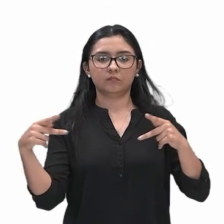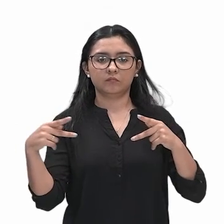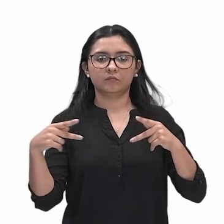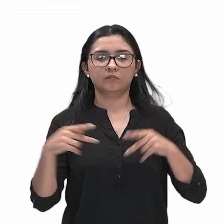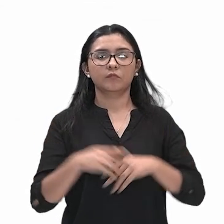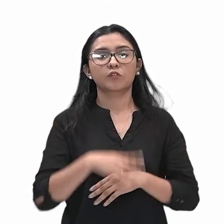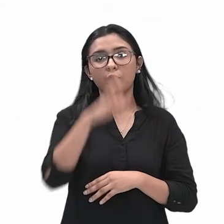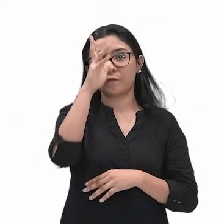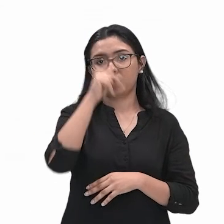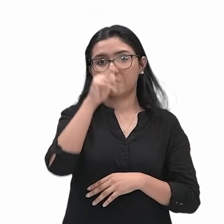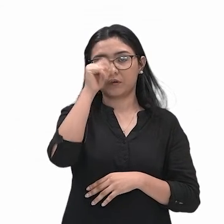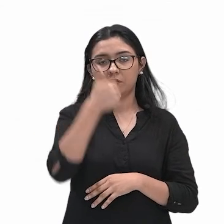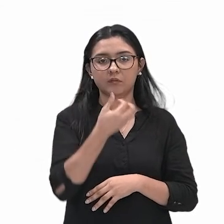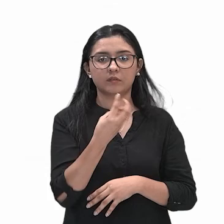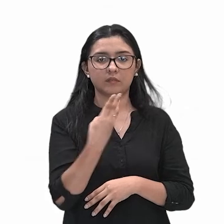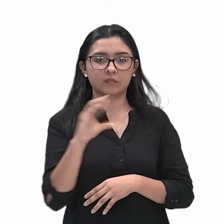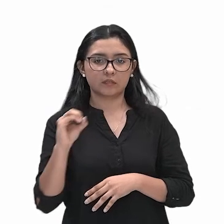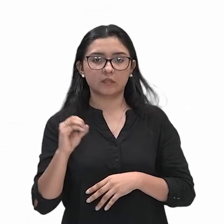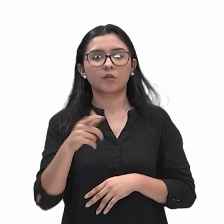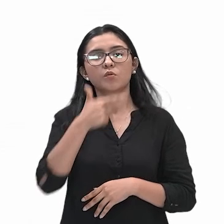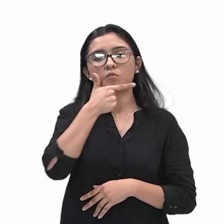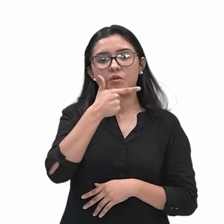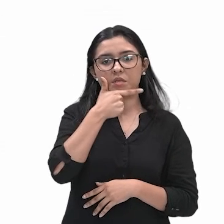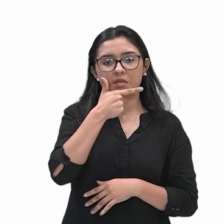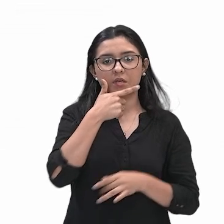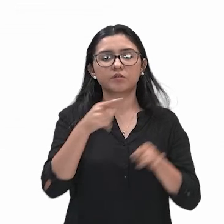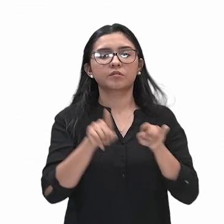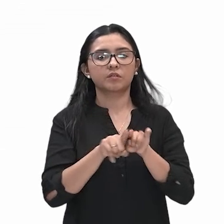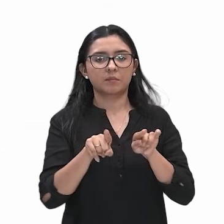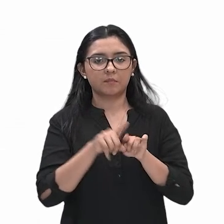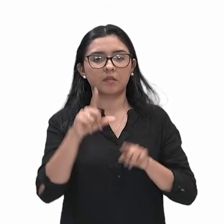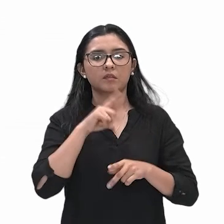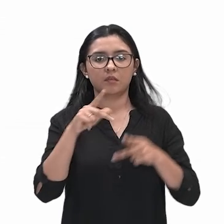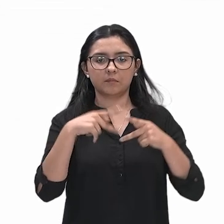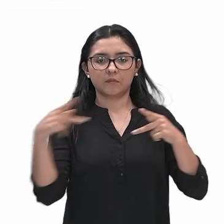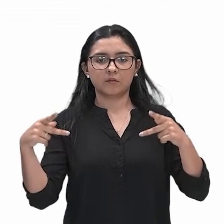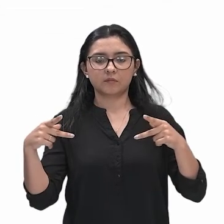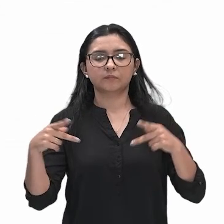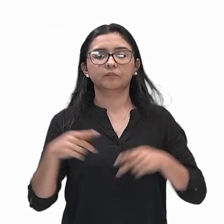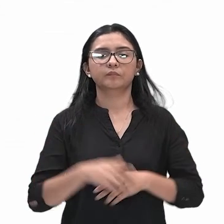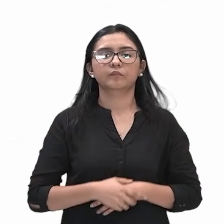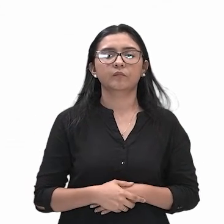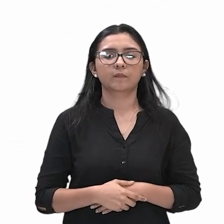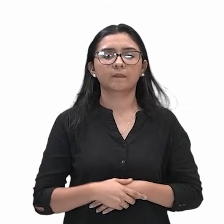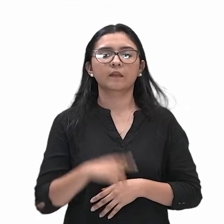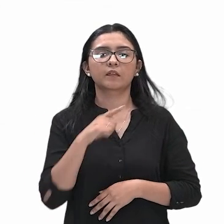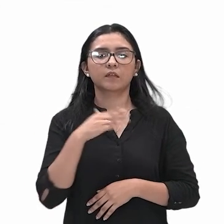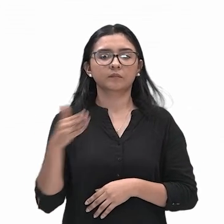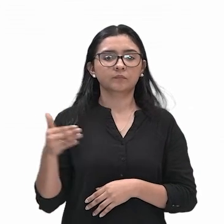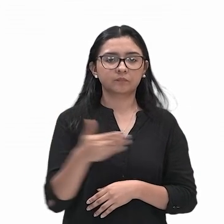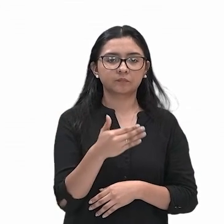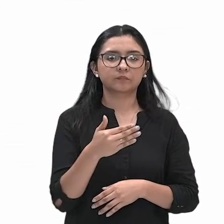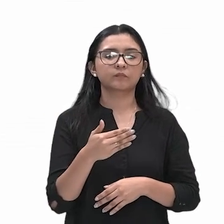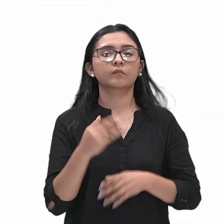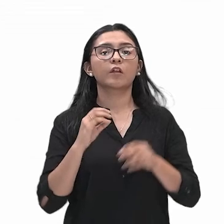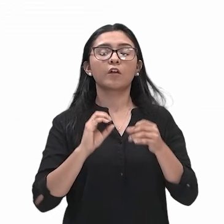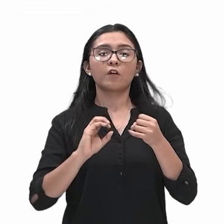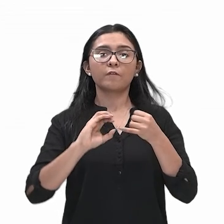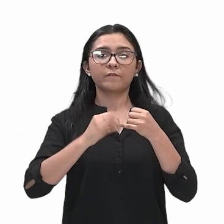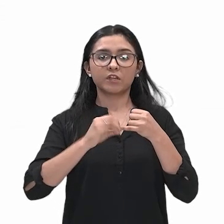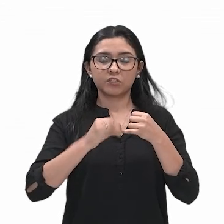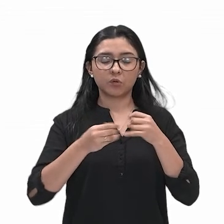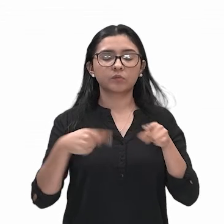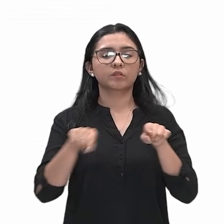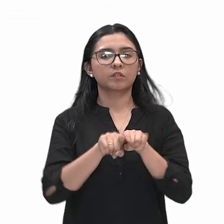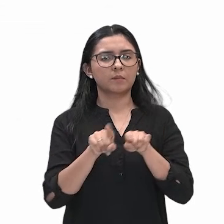gramas. Queijo mussarela também tem bastante proteína. Aí nós temos o atum, feijão, gente. Feijão também